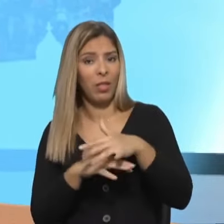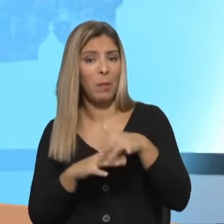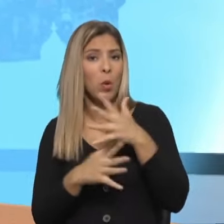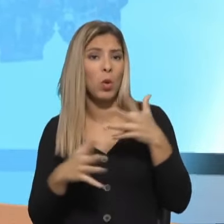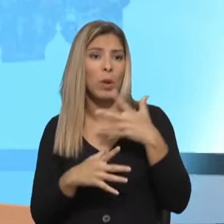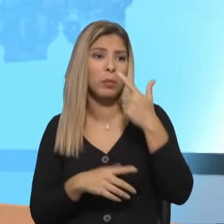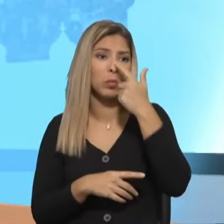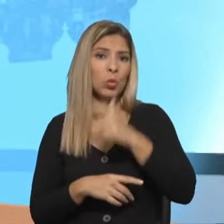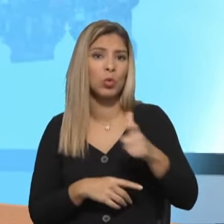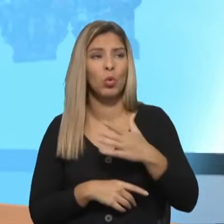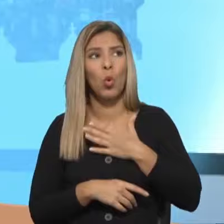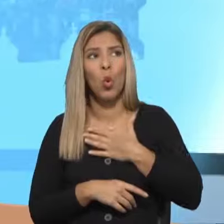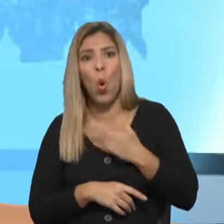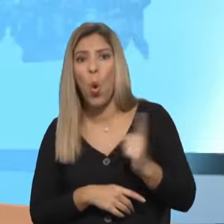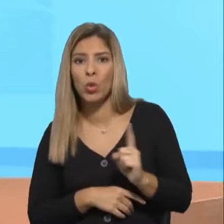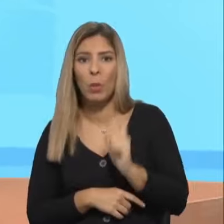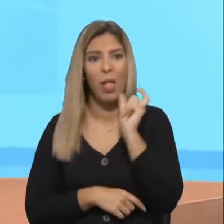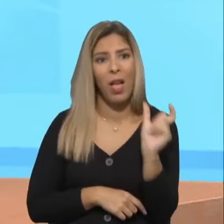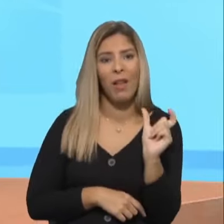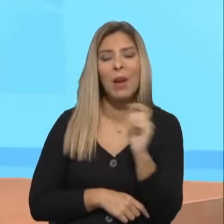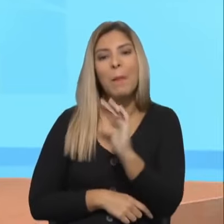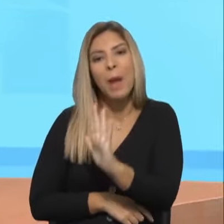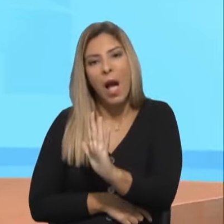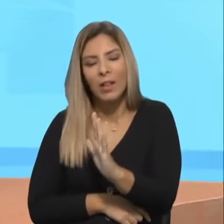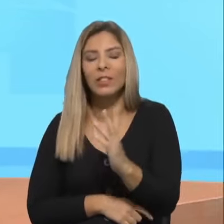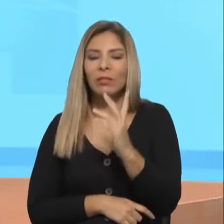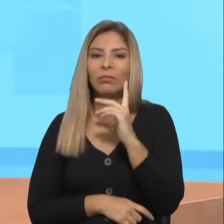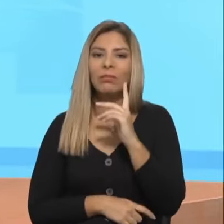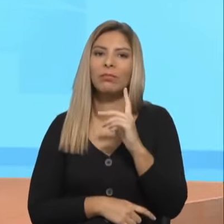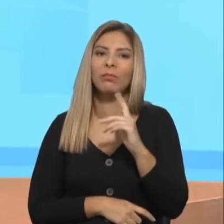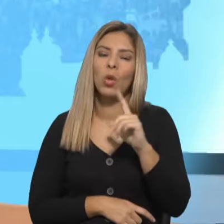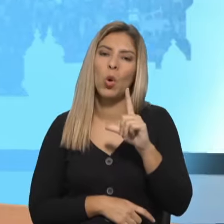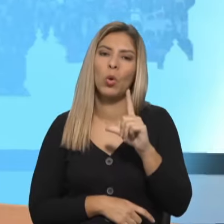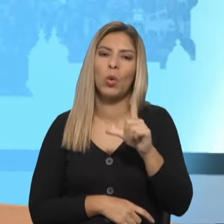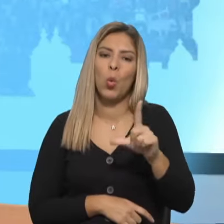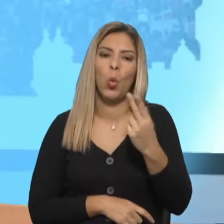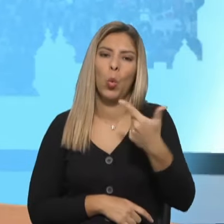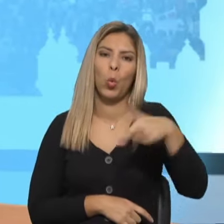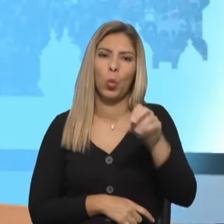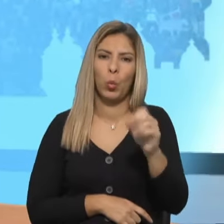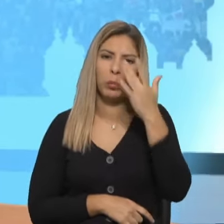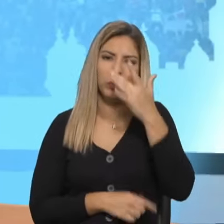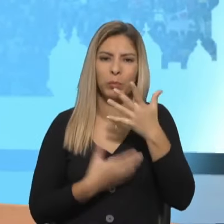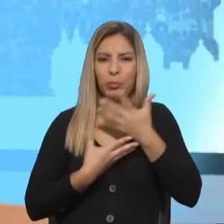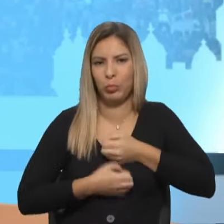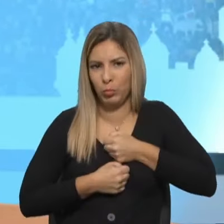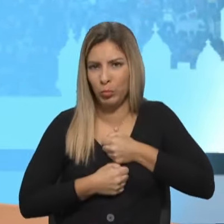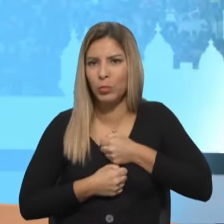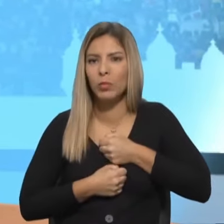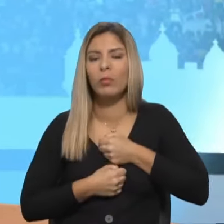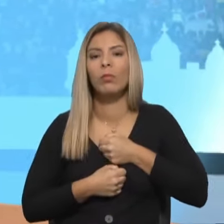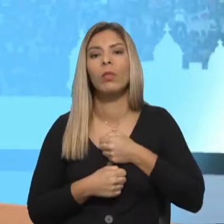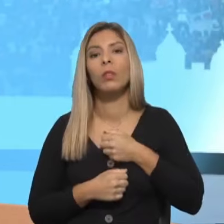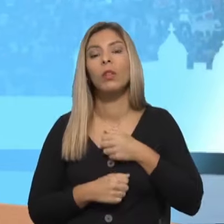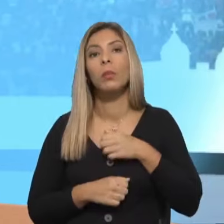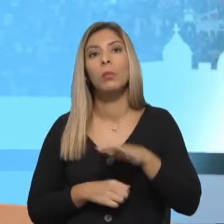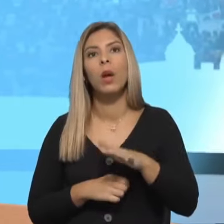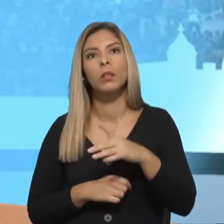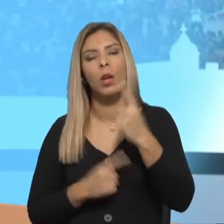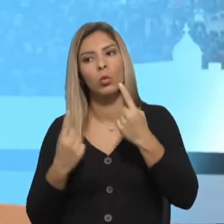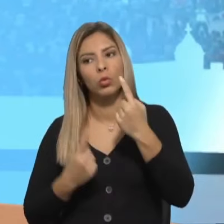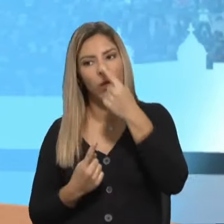gostarem muito de se relacionar com ela mas já lá iremos mas sentem que h havia lacunas queer a nível social mas também